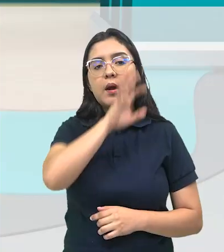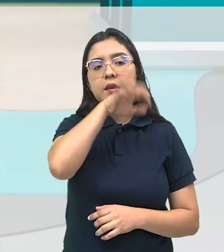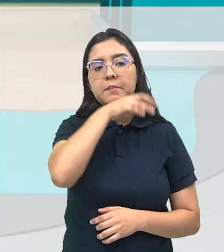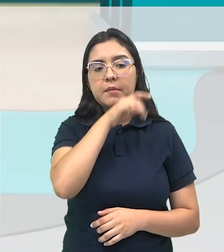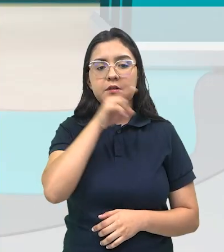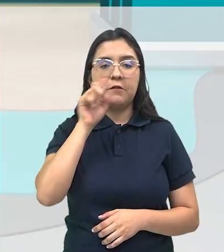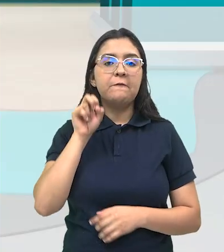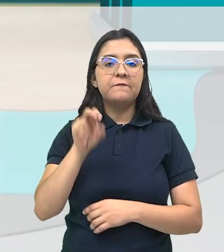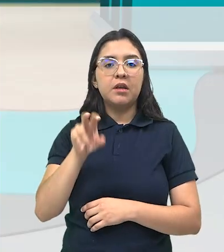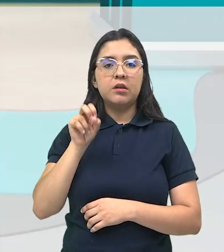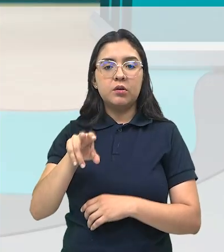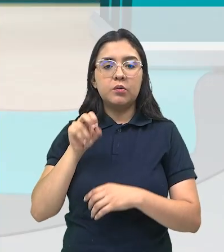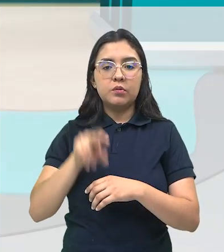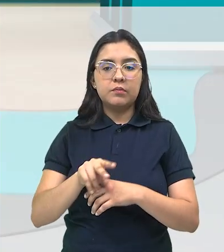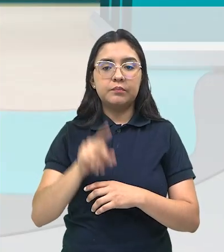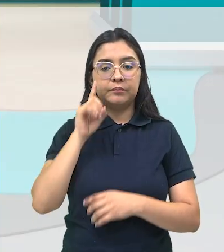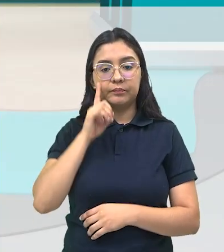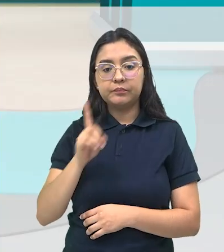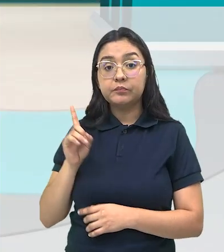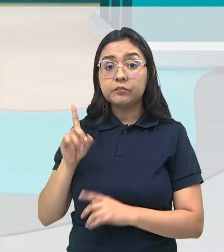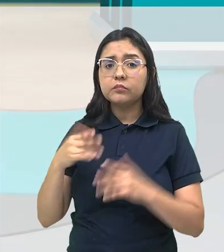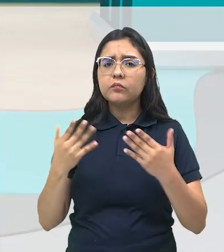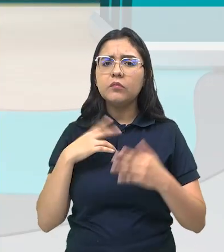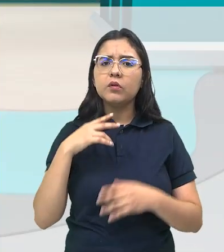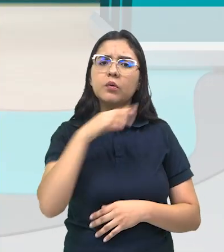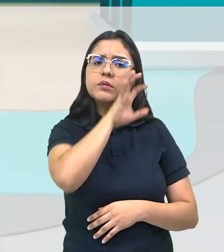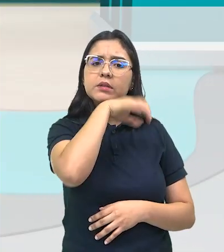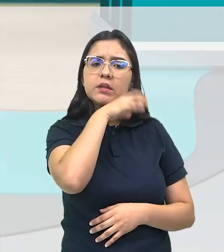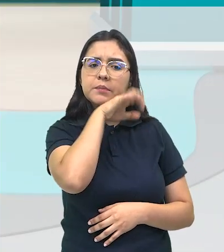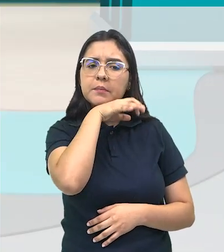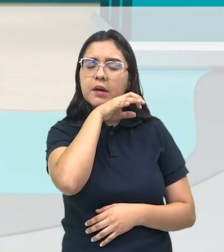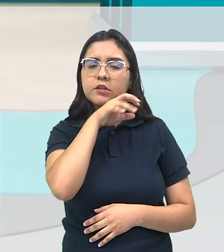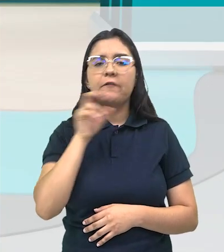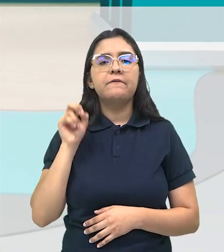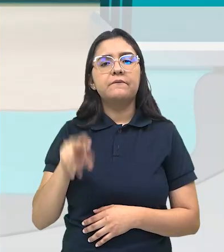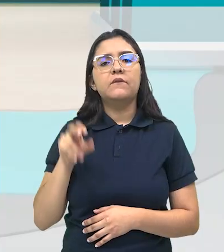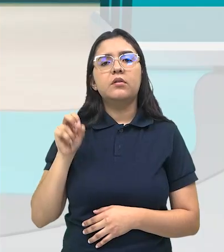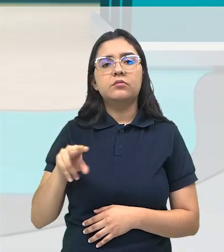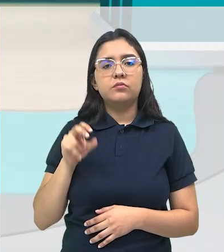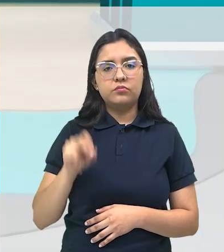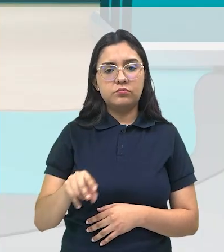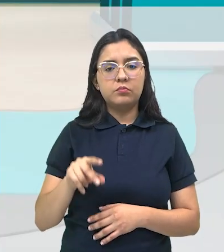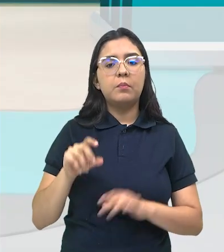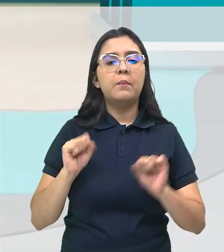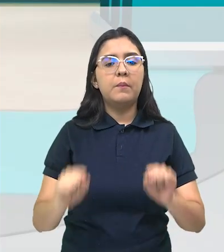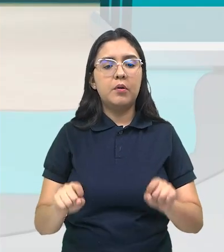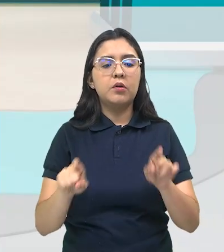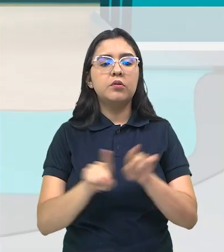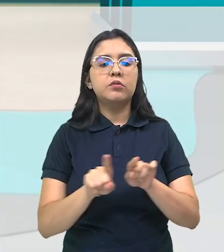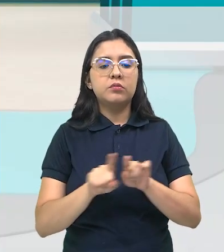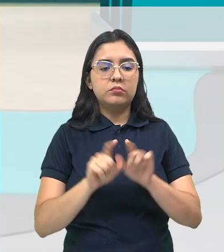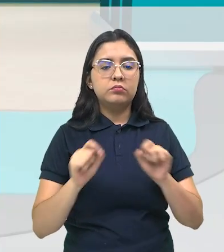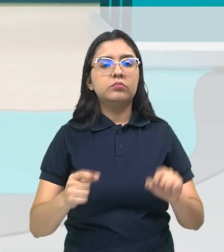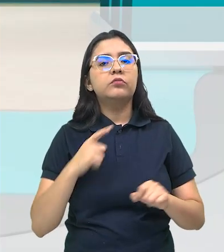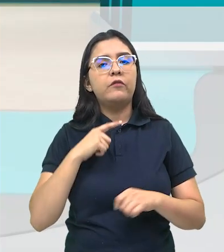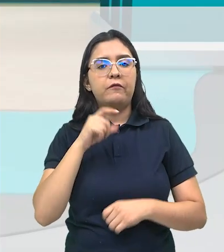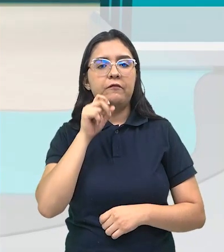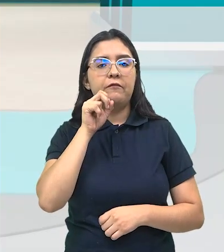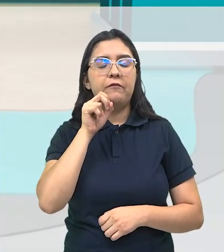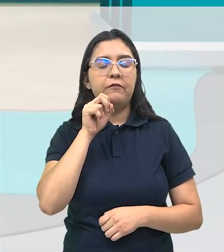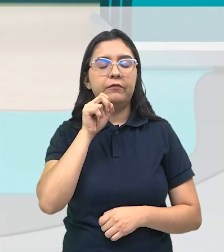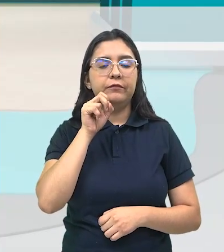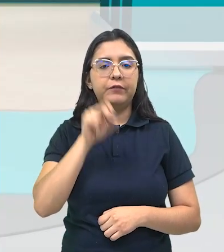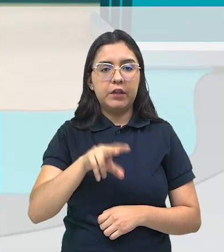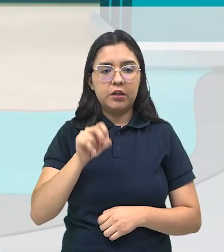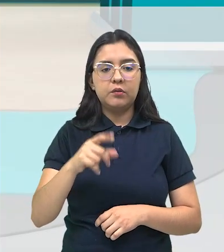peçonhentos. Então, os animais peçonhentos são todos aqueles que podem inocular veneno, certo? Então,